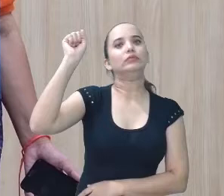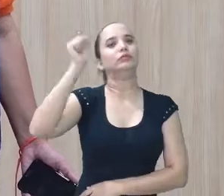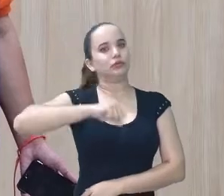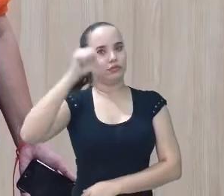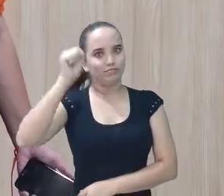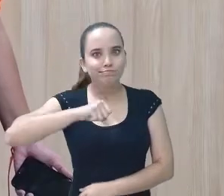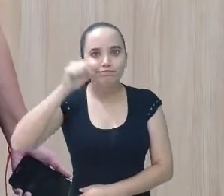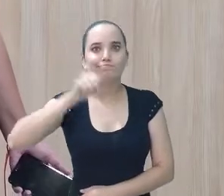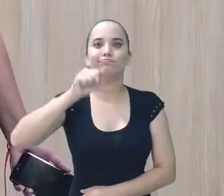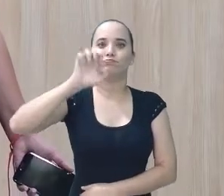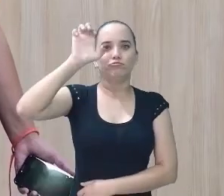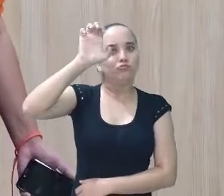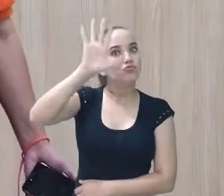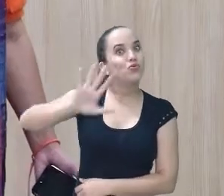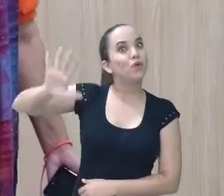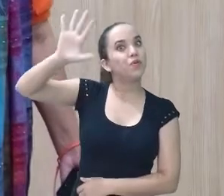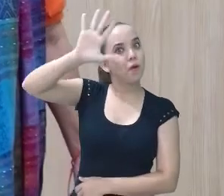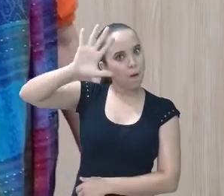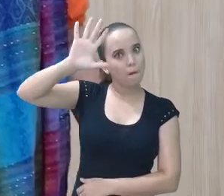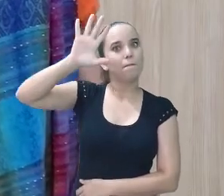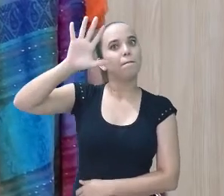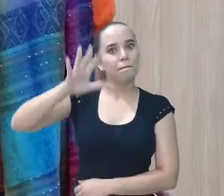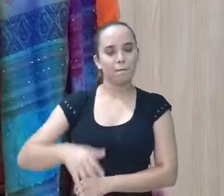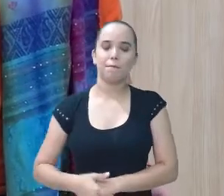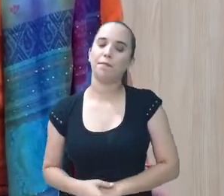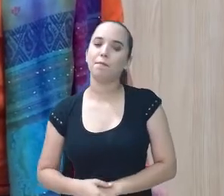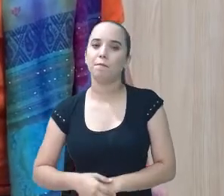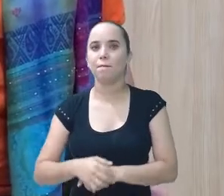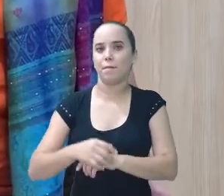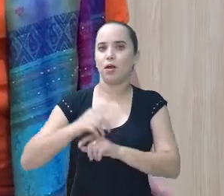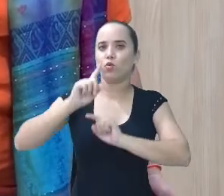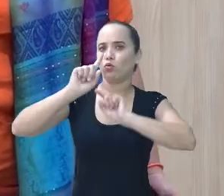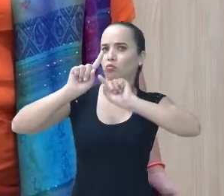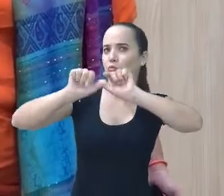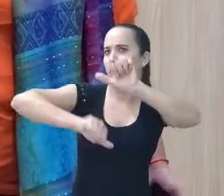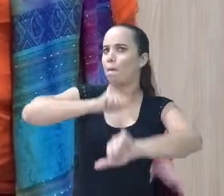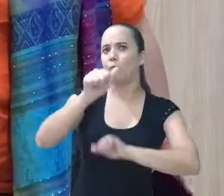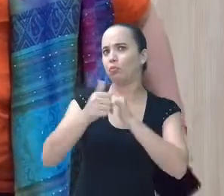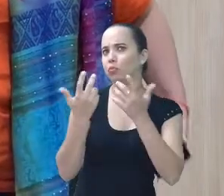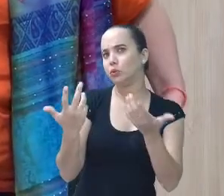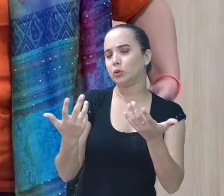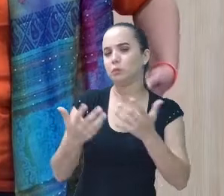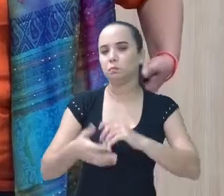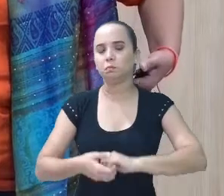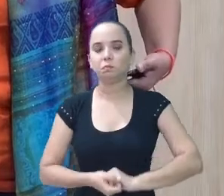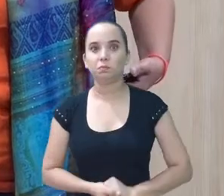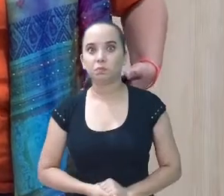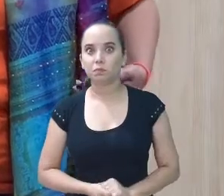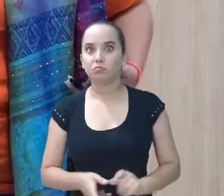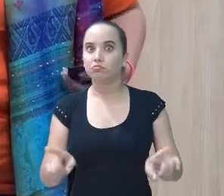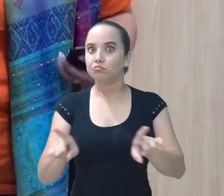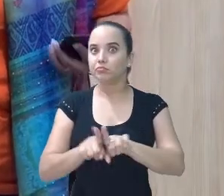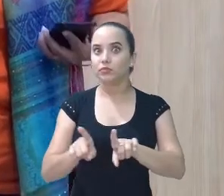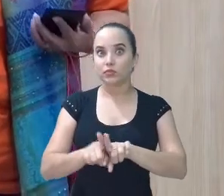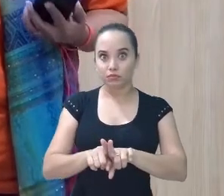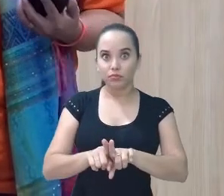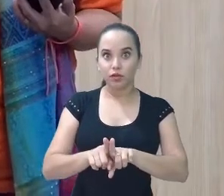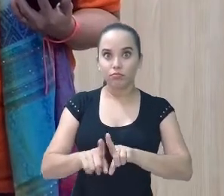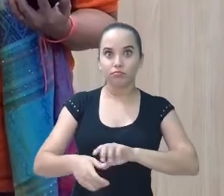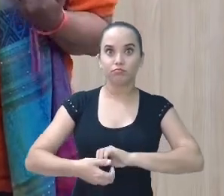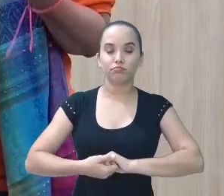sim, os europeus redescobriram a antiguidade clássica e